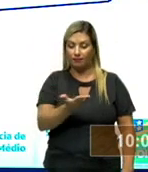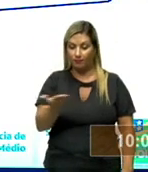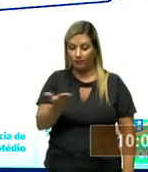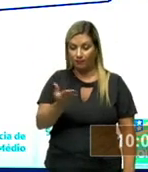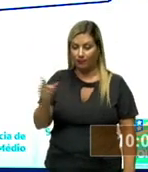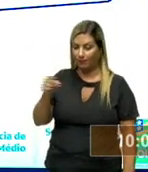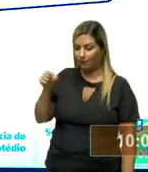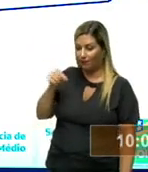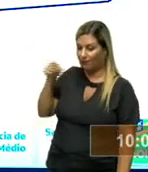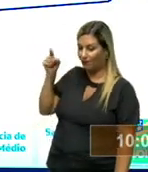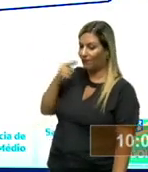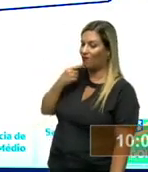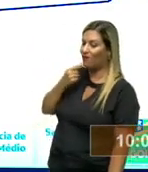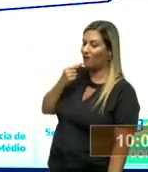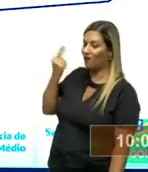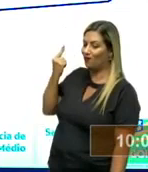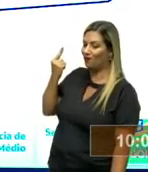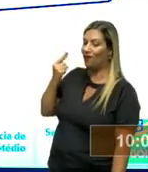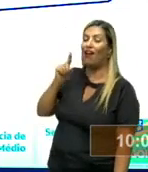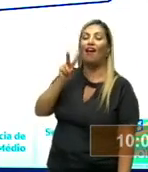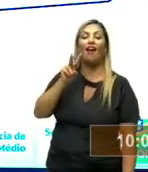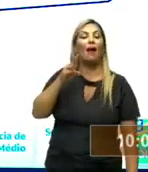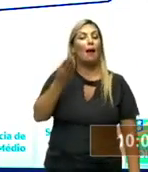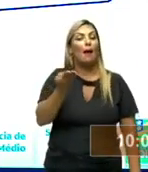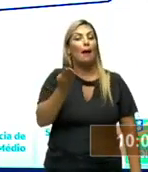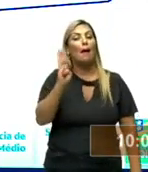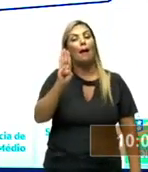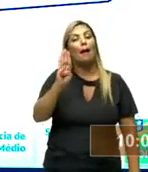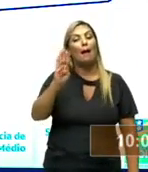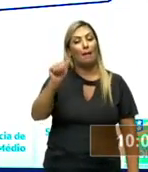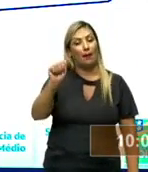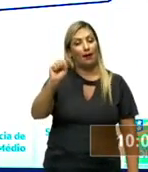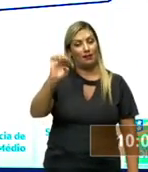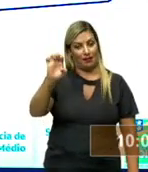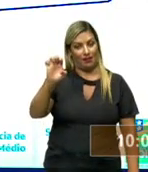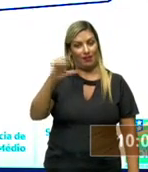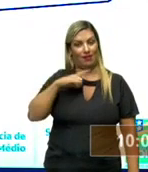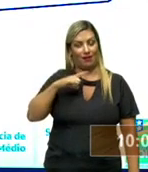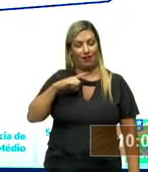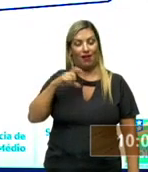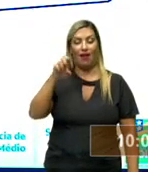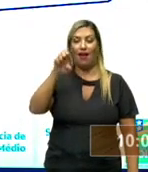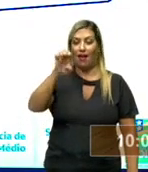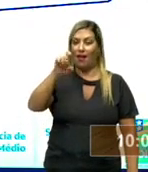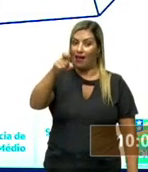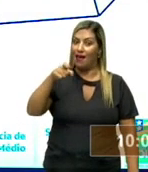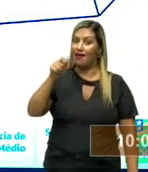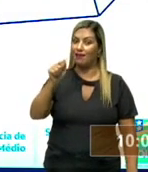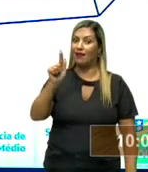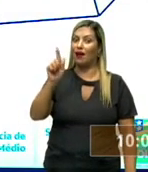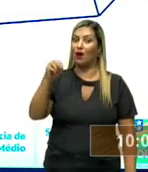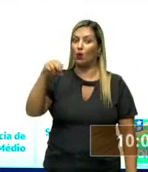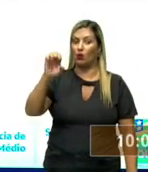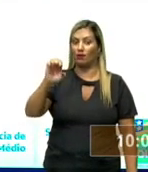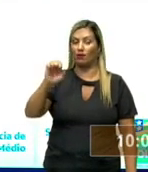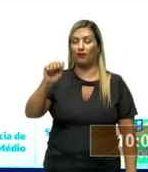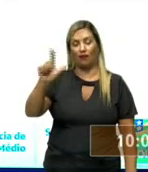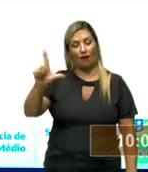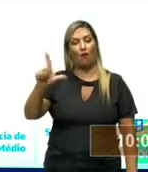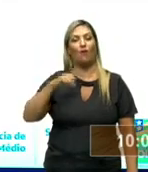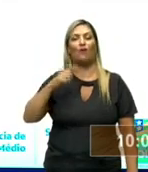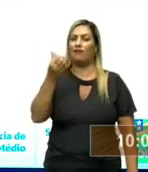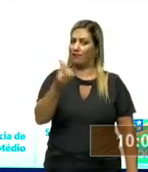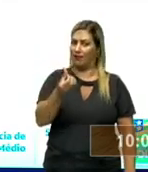dá nome ao Nossa pirâmide no nosso caso aqui ó essa pirâmide de base hexagonal tá vamos